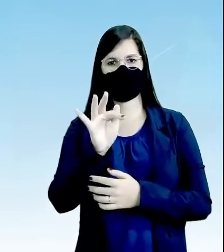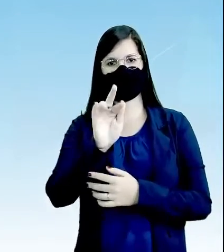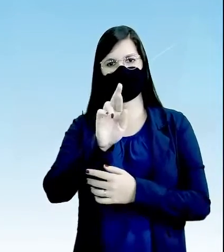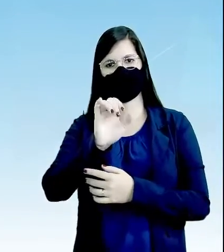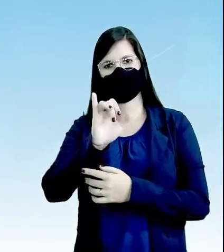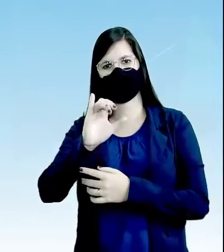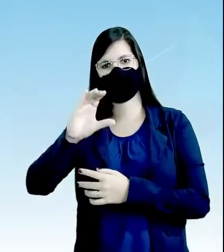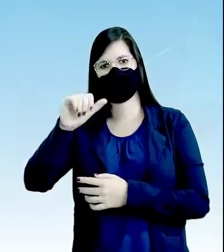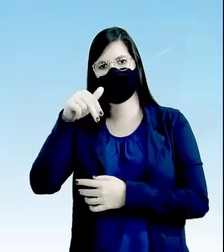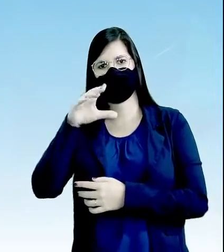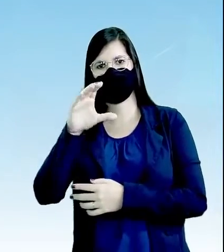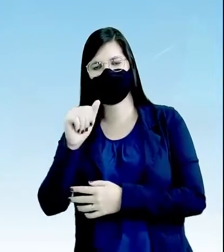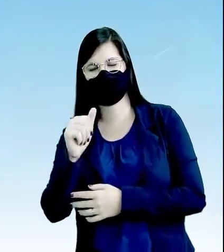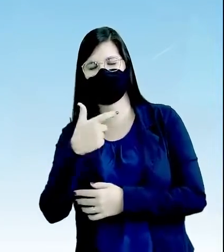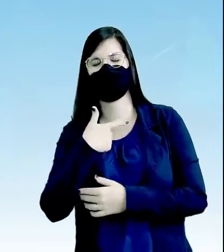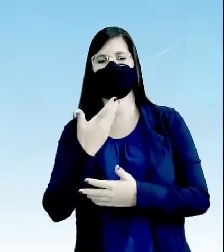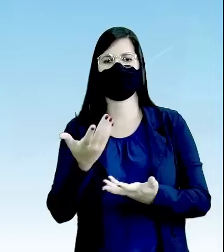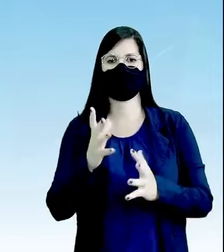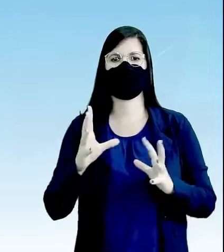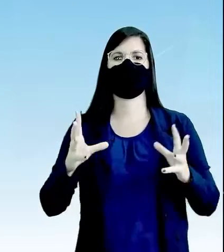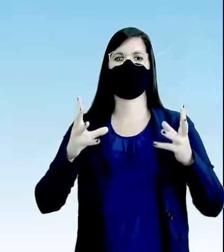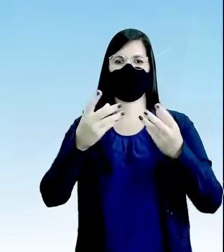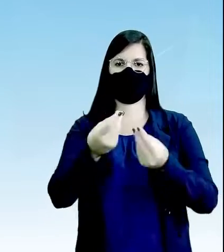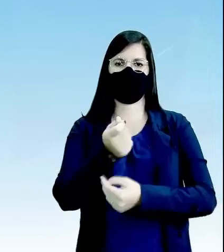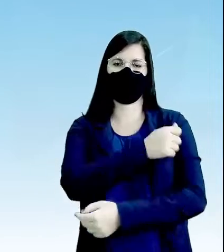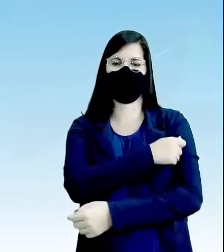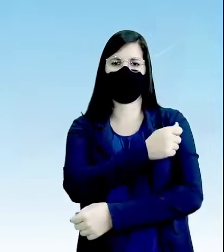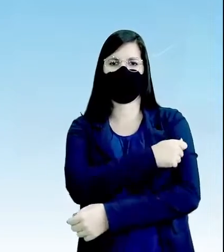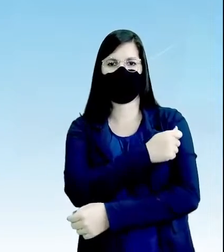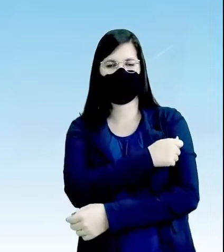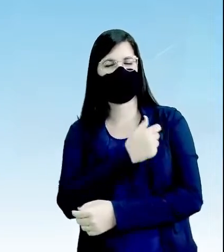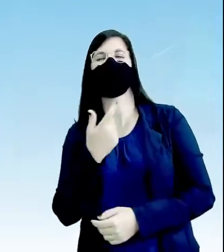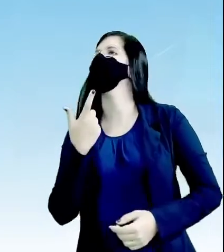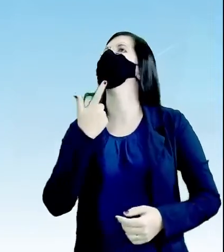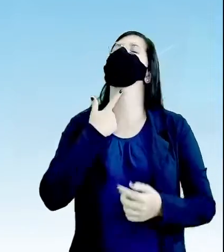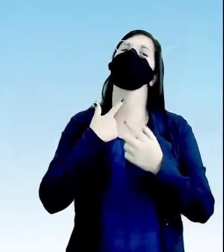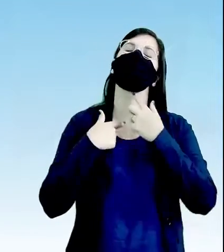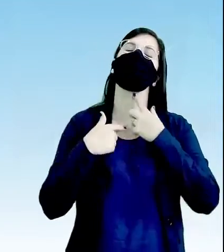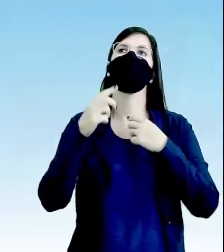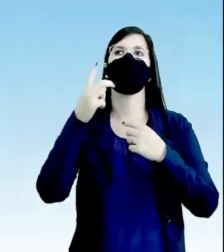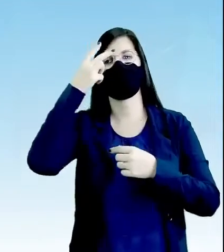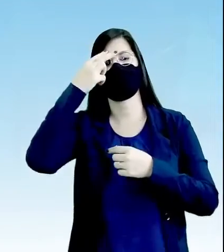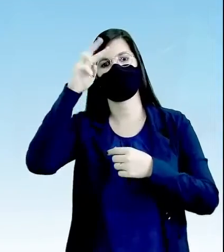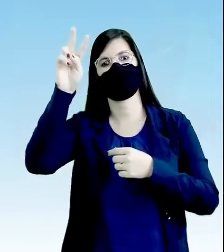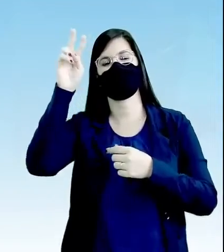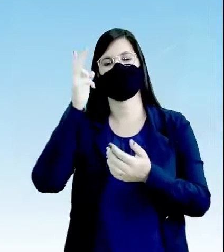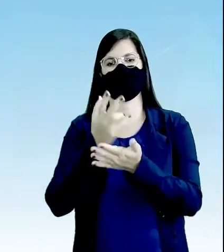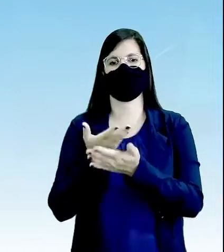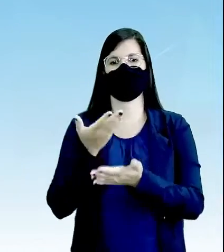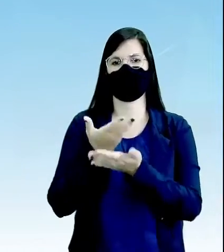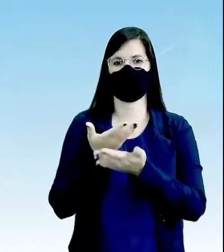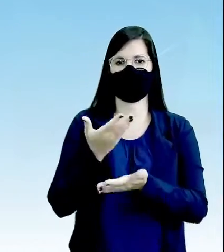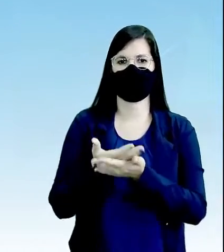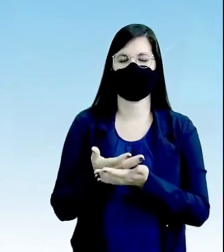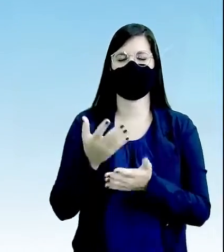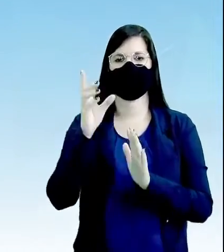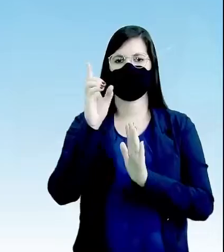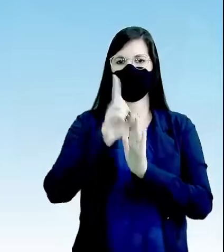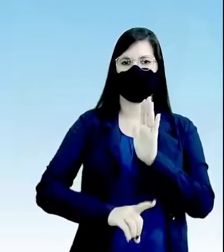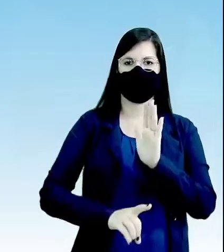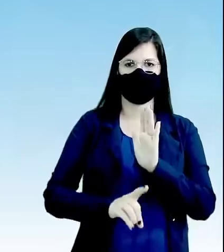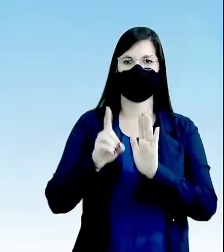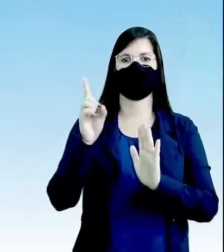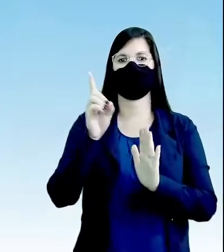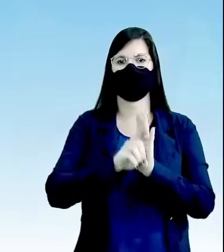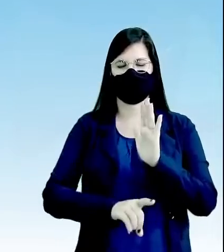eu dedico essa aula a todos os nossos estudantes que pretendem ser historiadores, entrar na questão do direito, né?